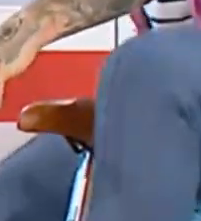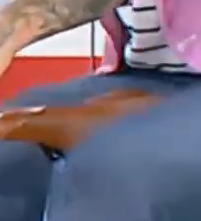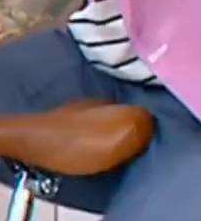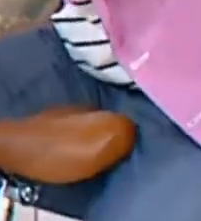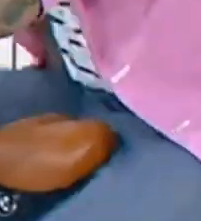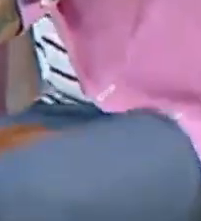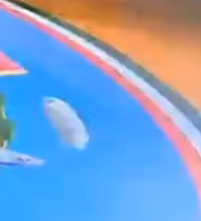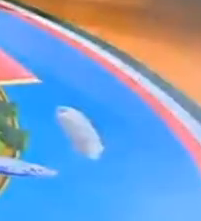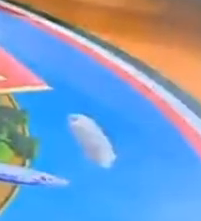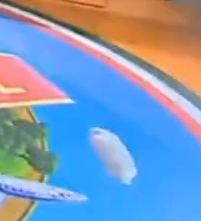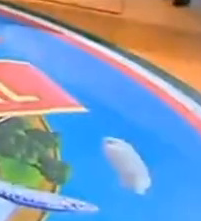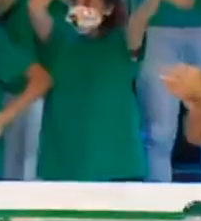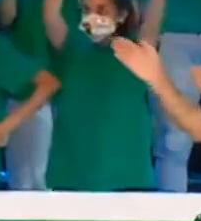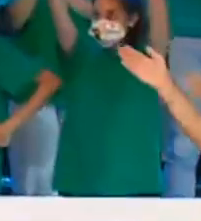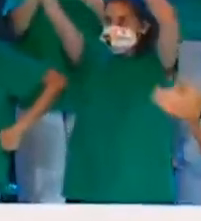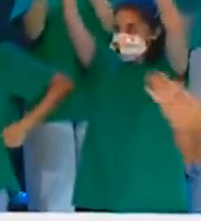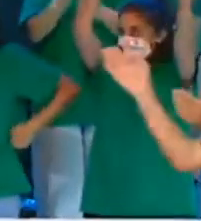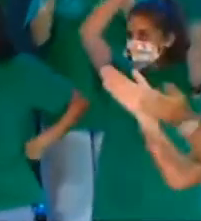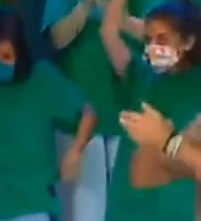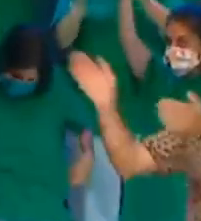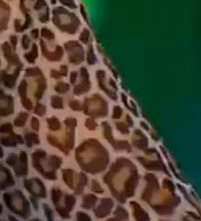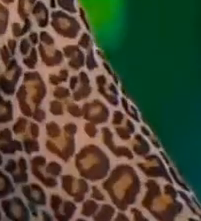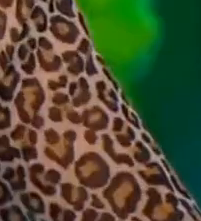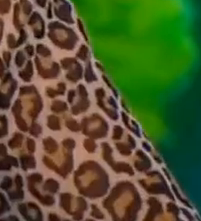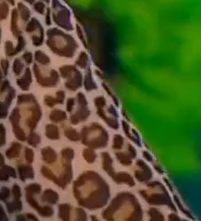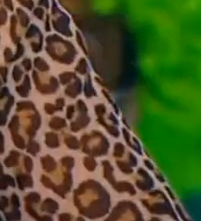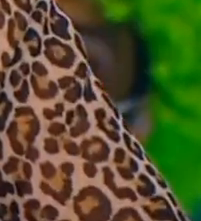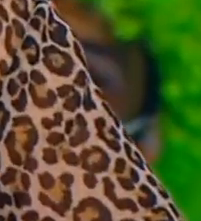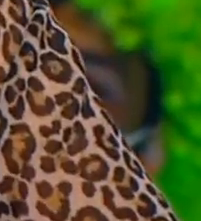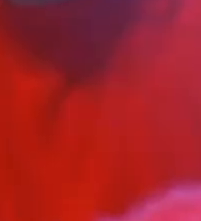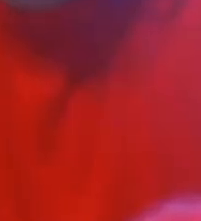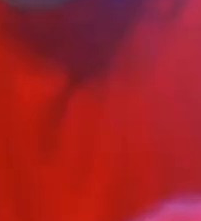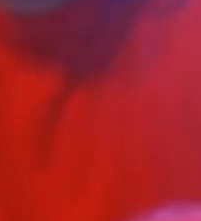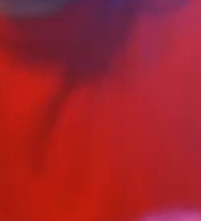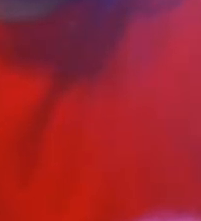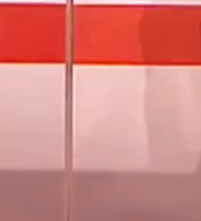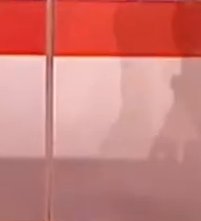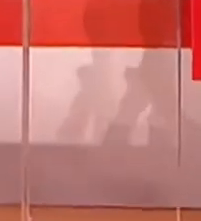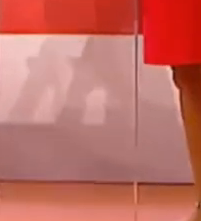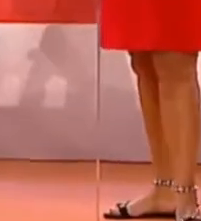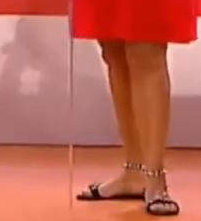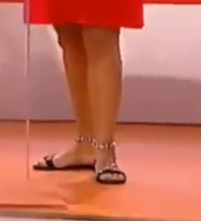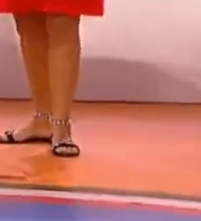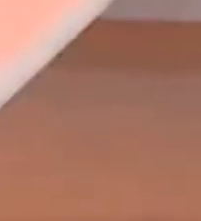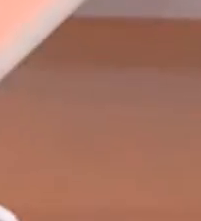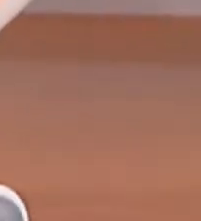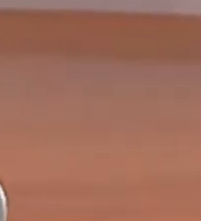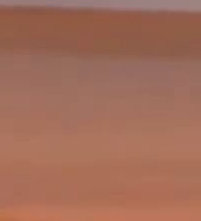Os convidados. É bom salgar esta bicha toda. Vai salgar